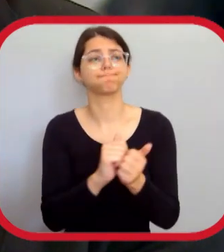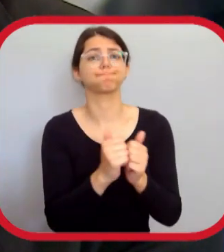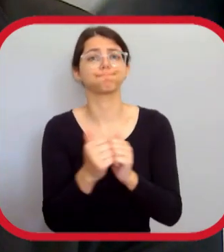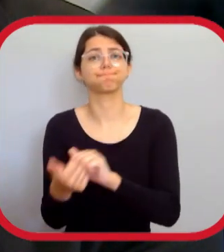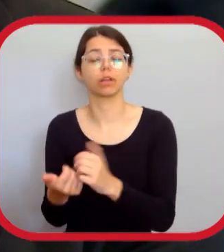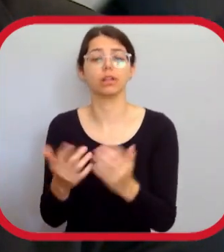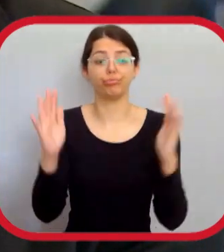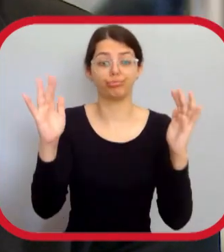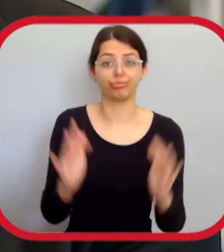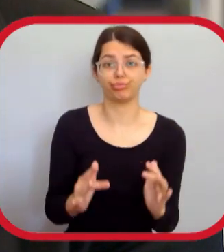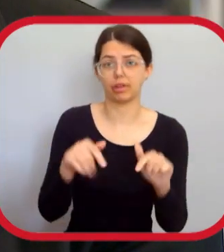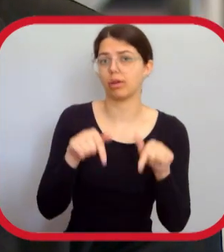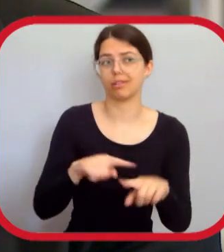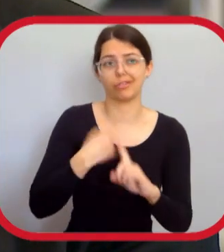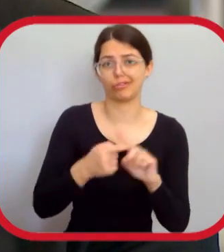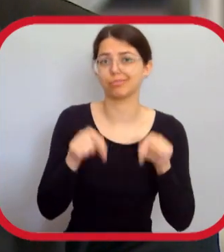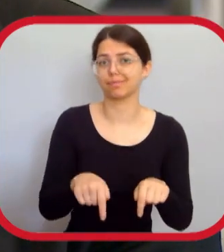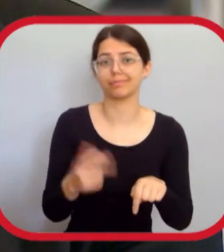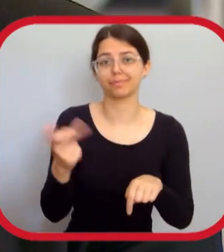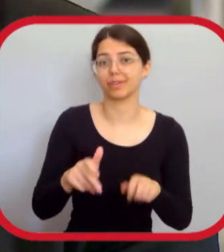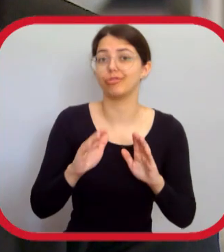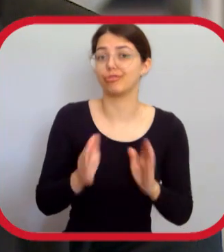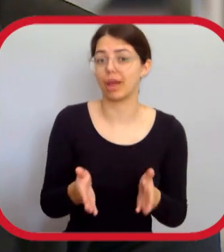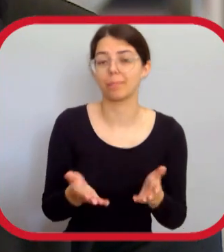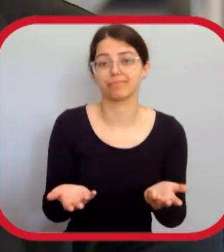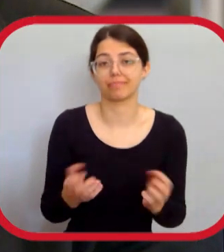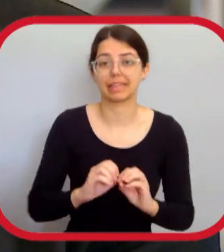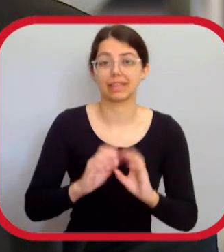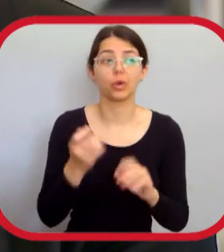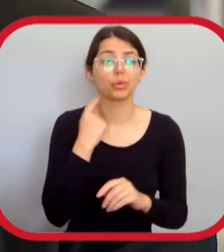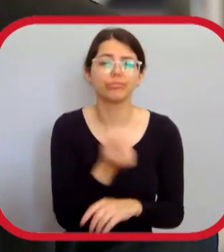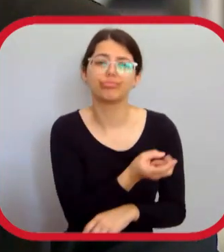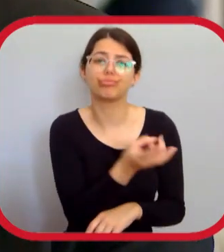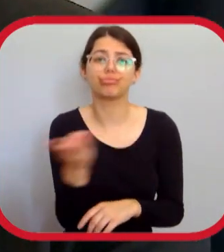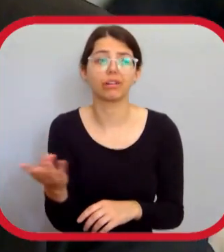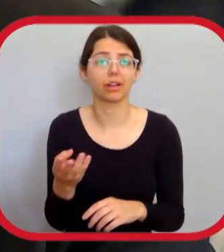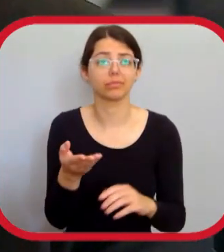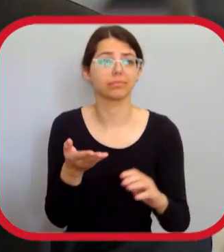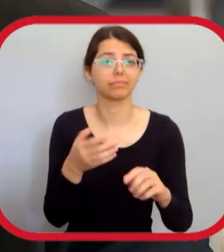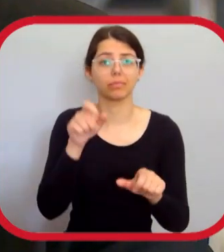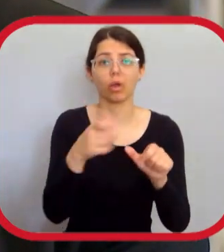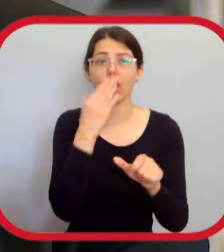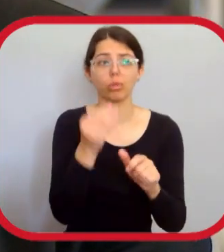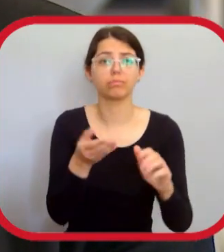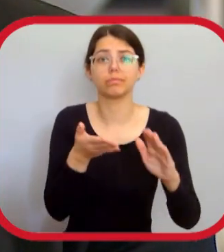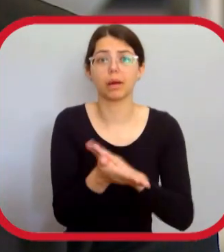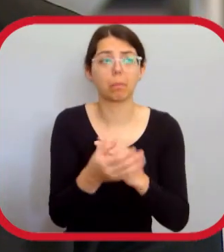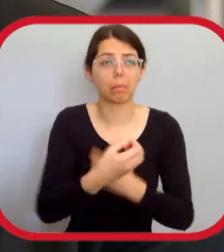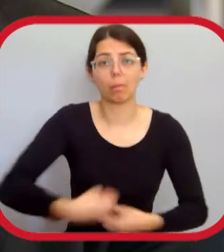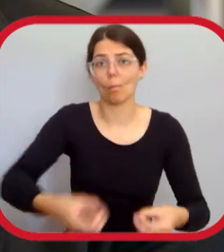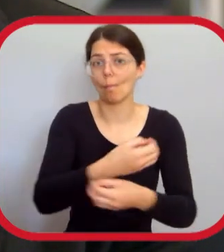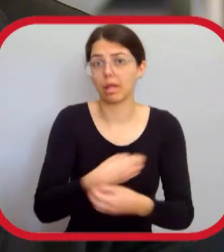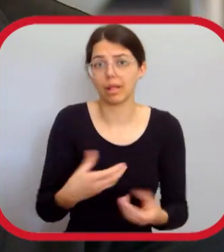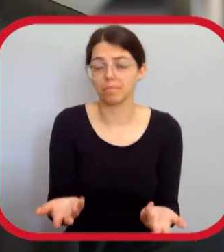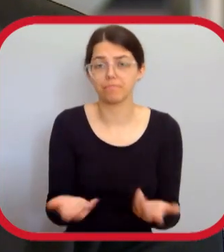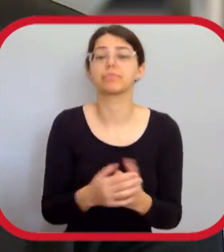que essa redução já se sentiu este ano, como se devem ter, houve muitos cursos que simplesmente não tiveram alunos. E,